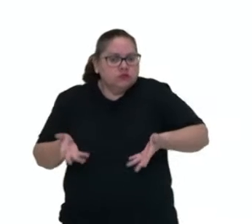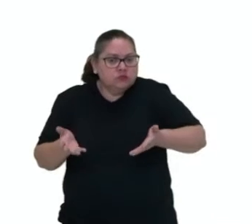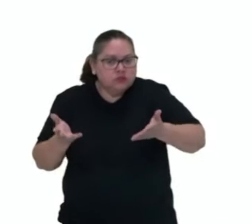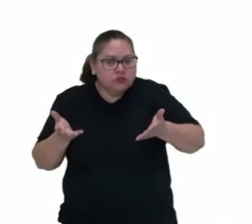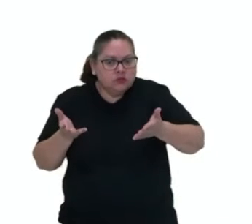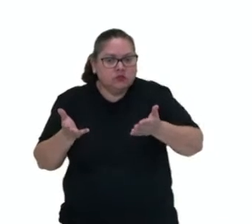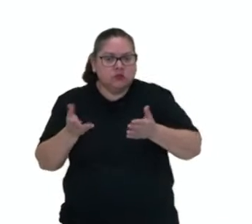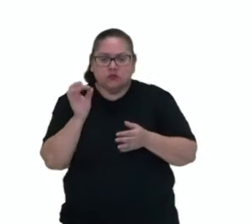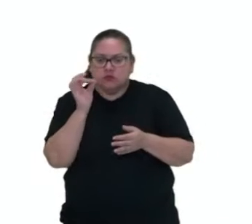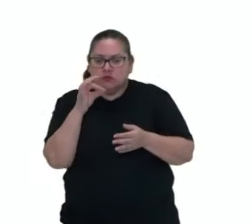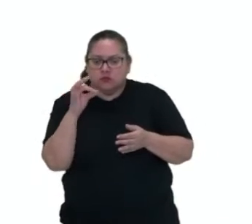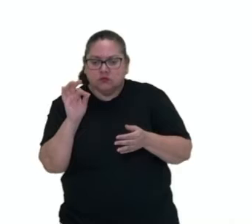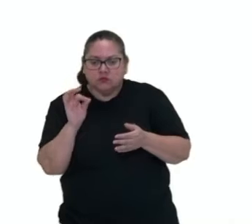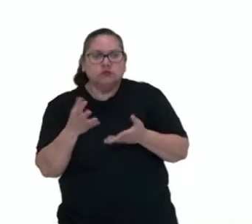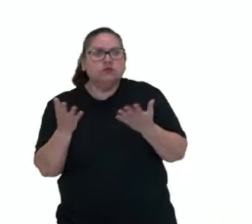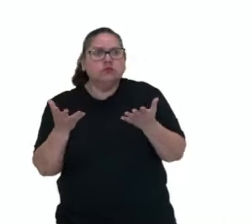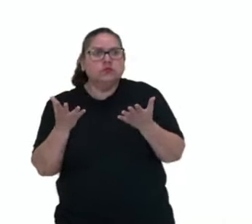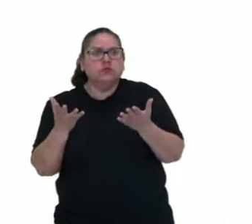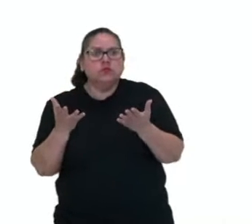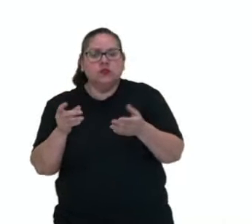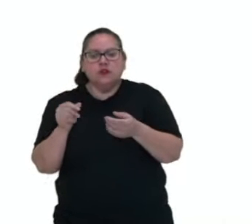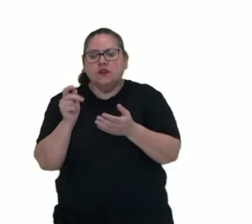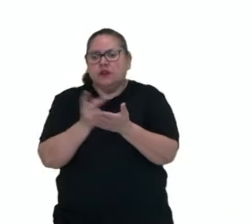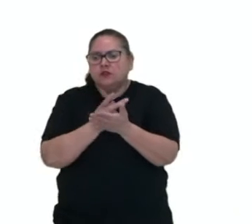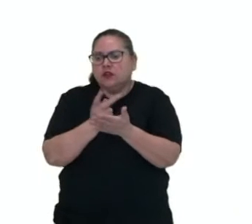Estimular a correção das atitudes